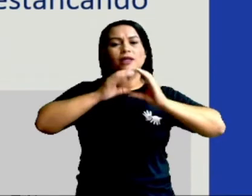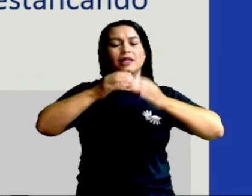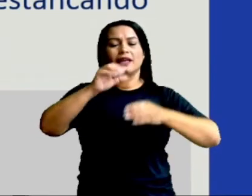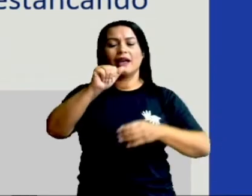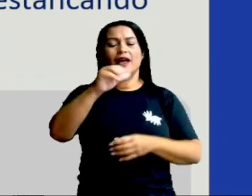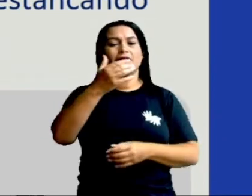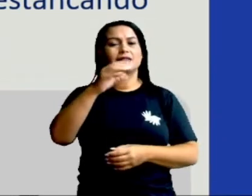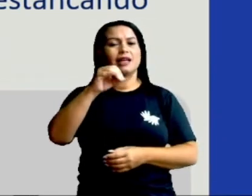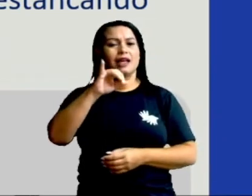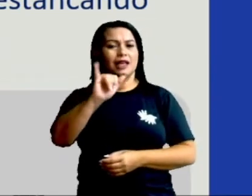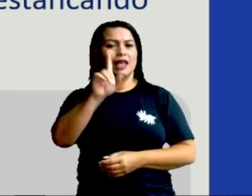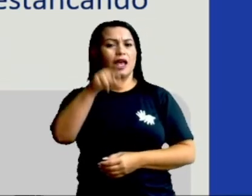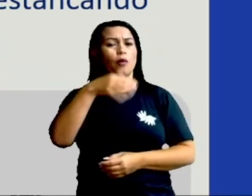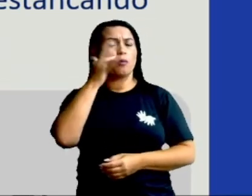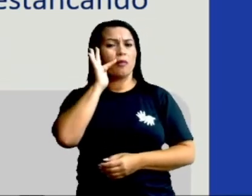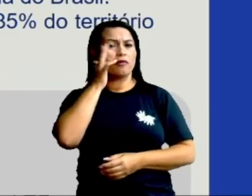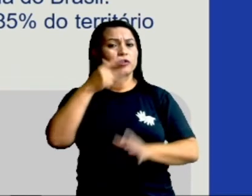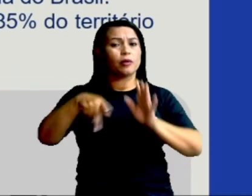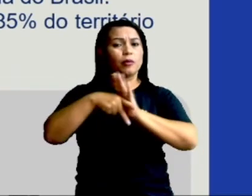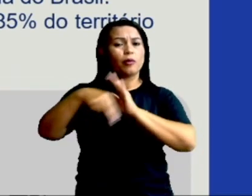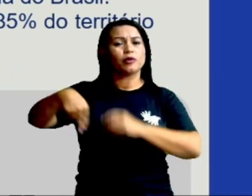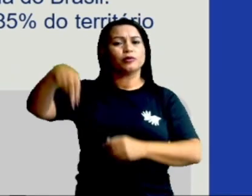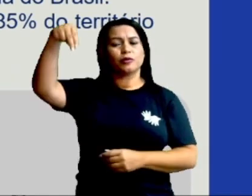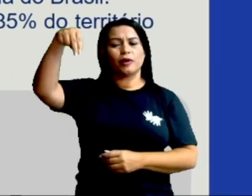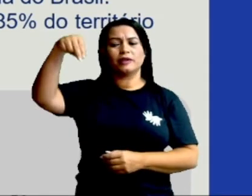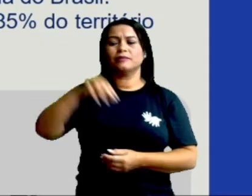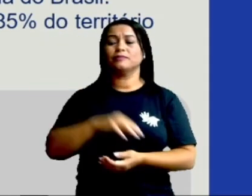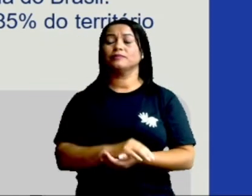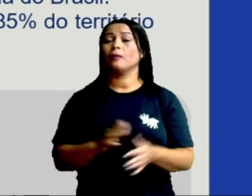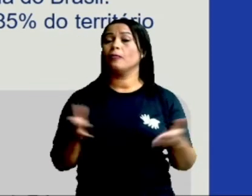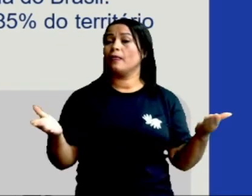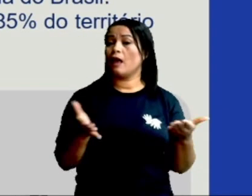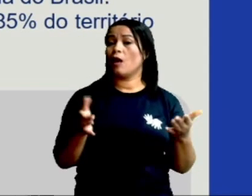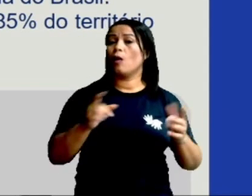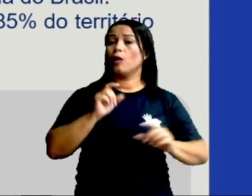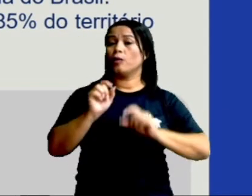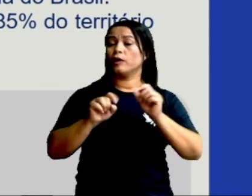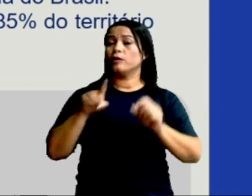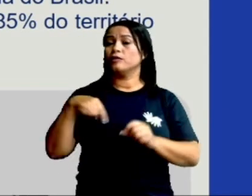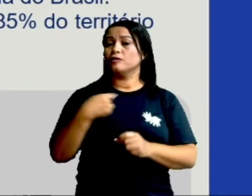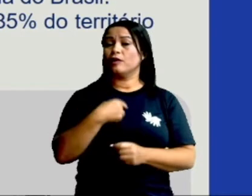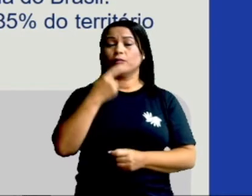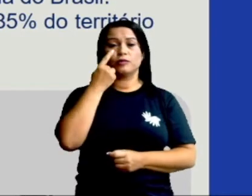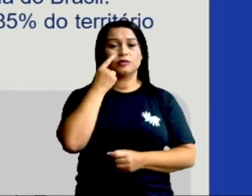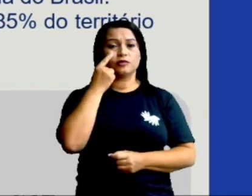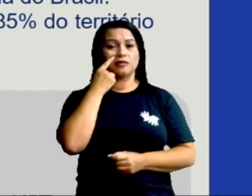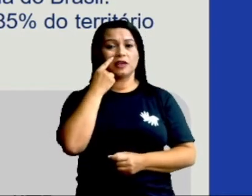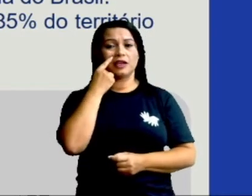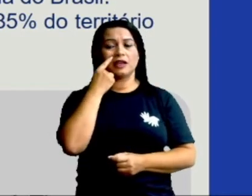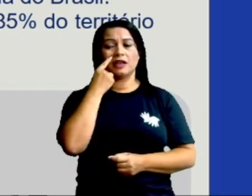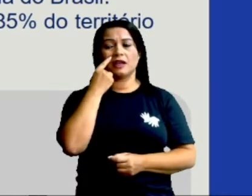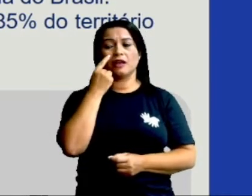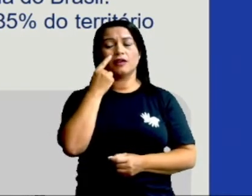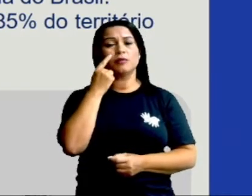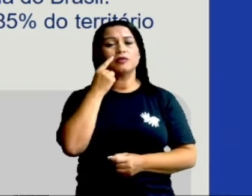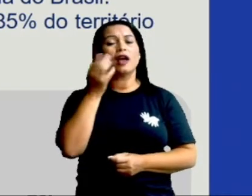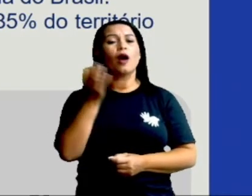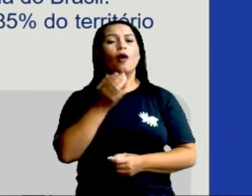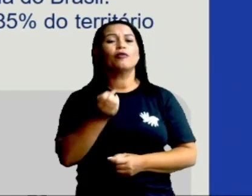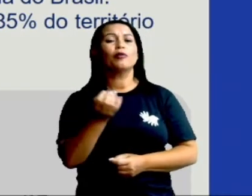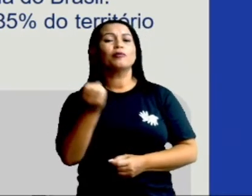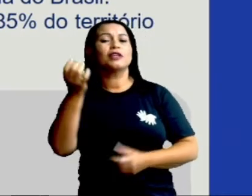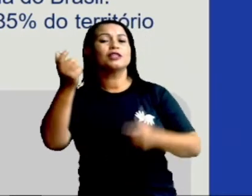é lá do norte bom então agora a gente vai para lanche vamos